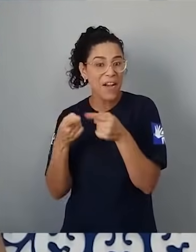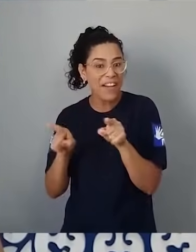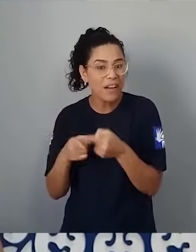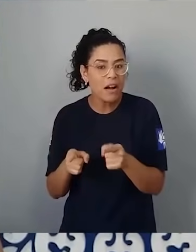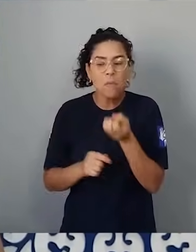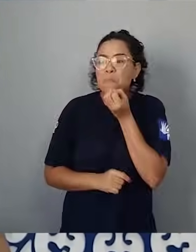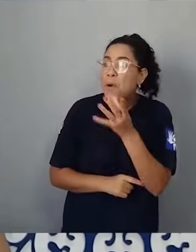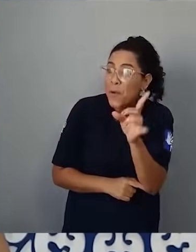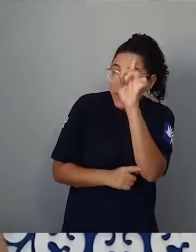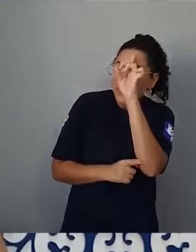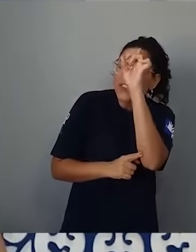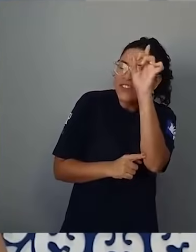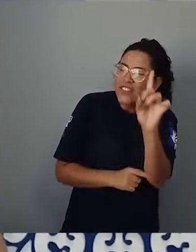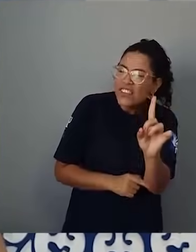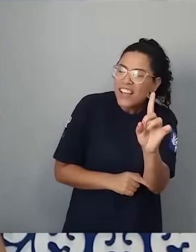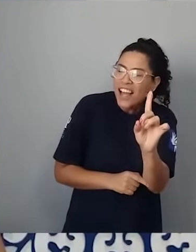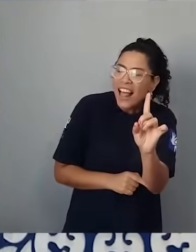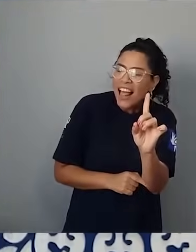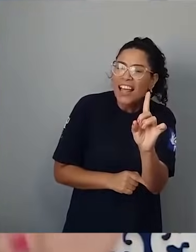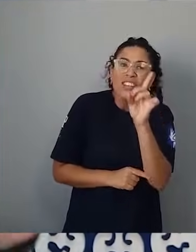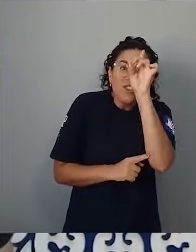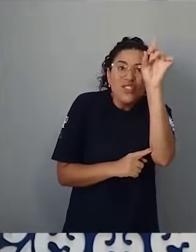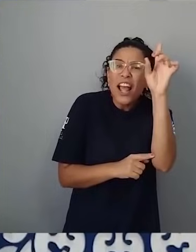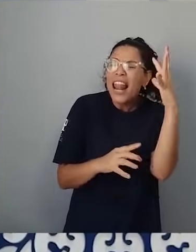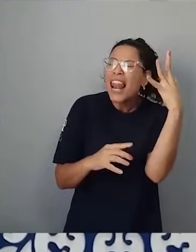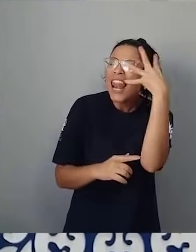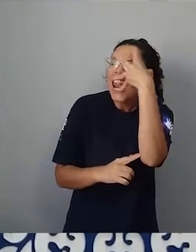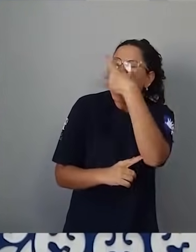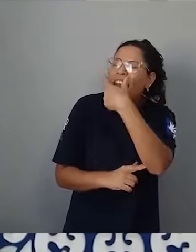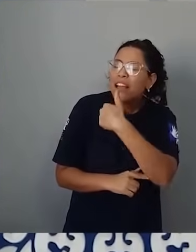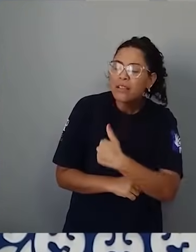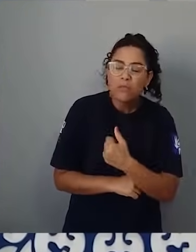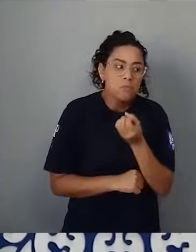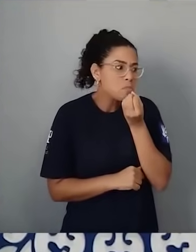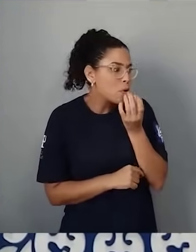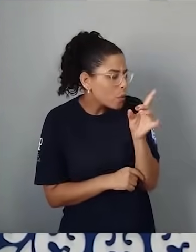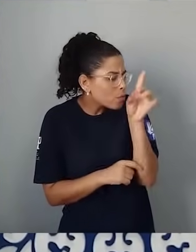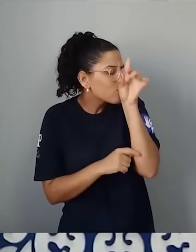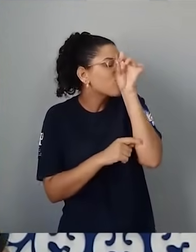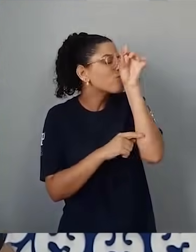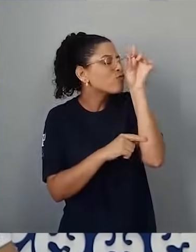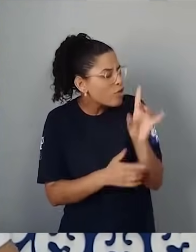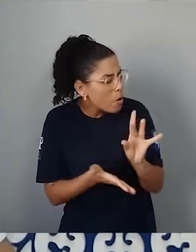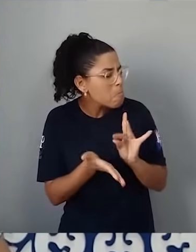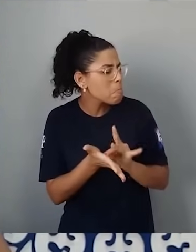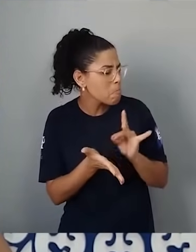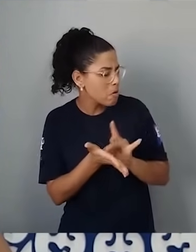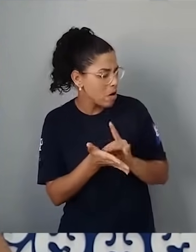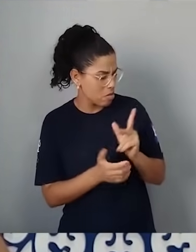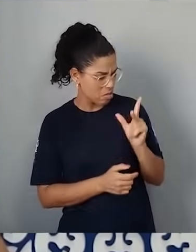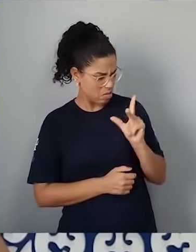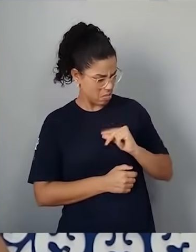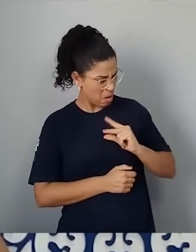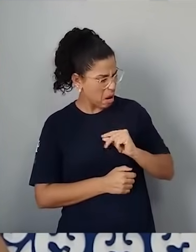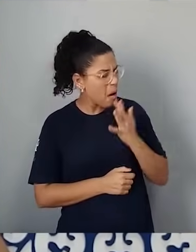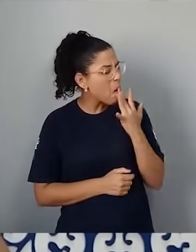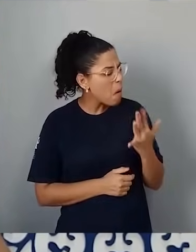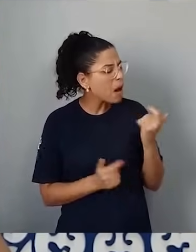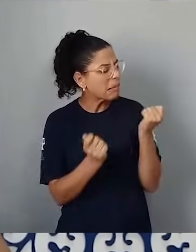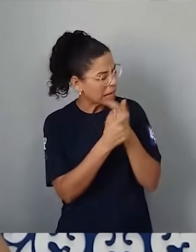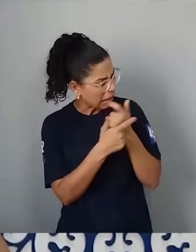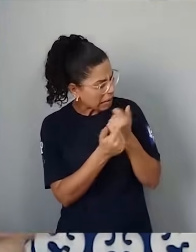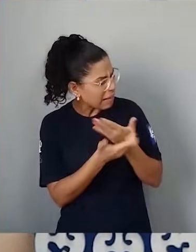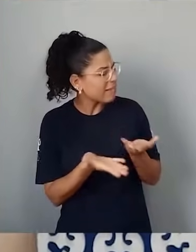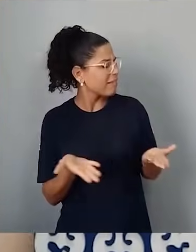caro sapo! Que dia mais lindo, não? Muito bom dia, meu amigo camaleão! Mas que cor mais engraçada é